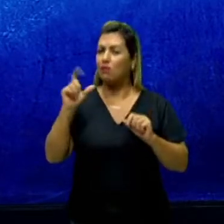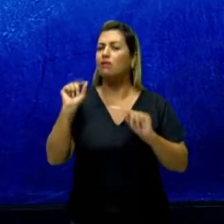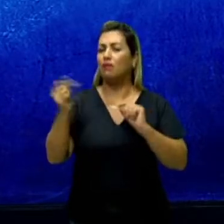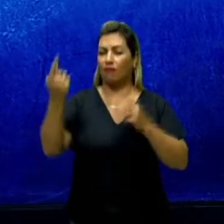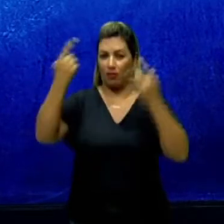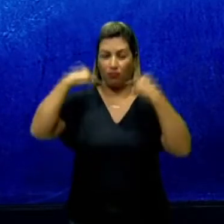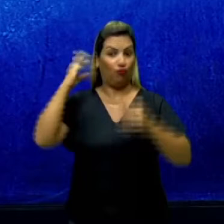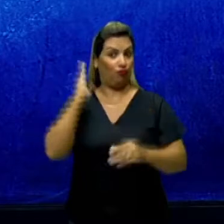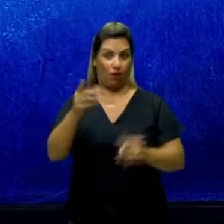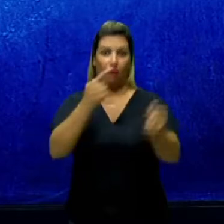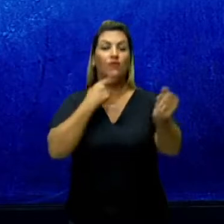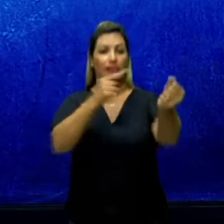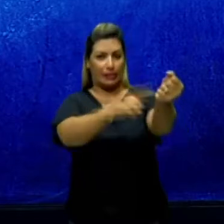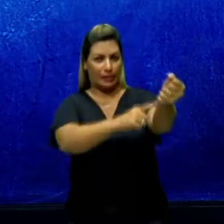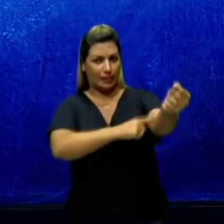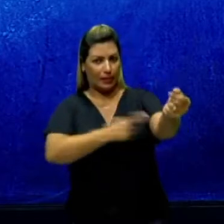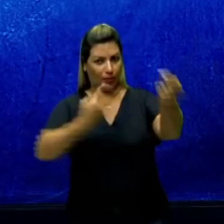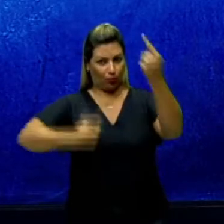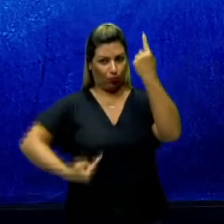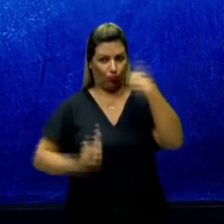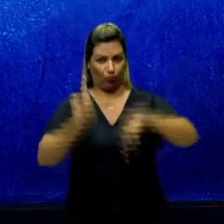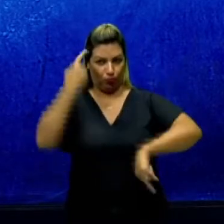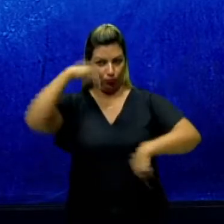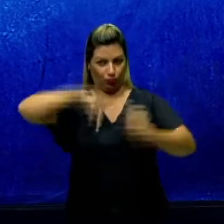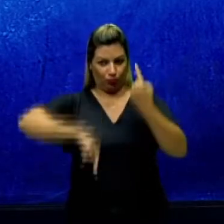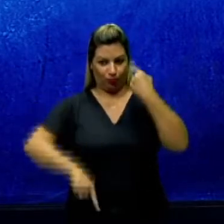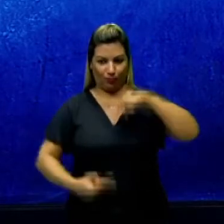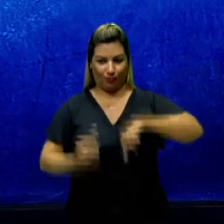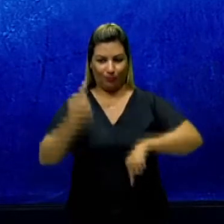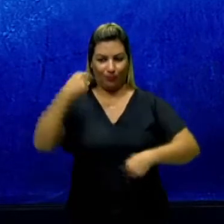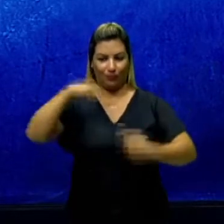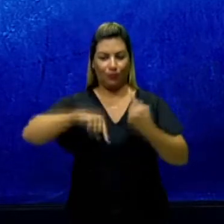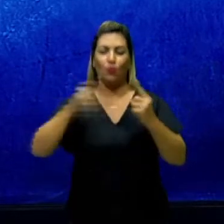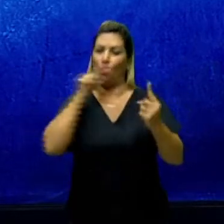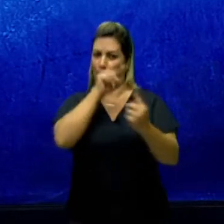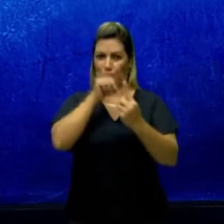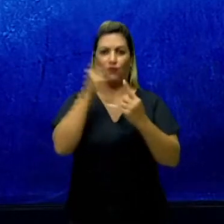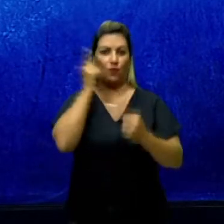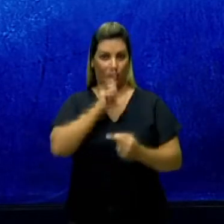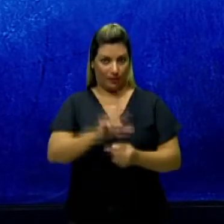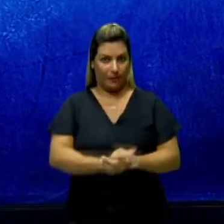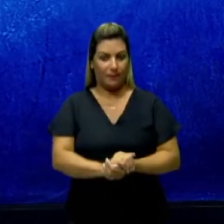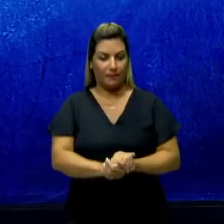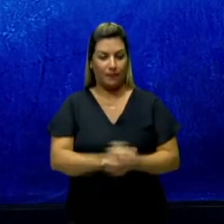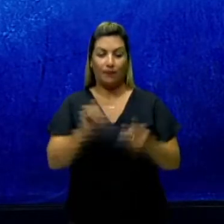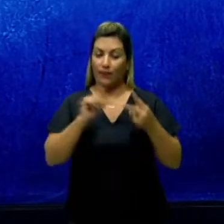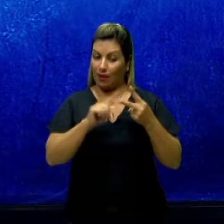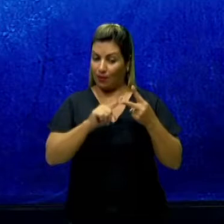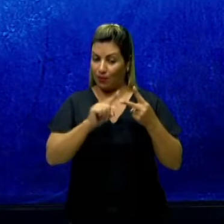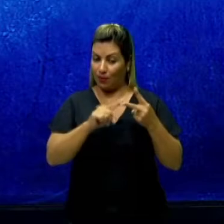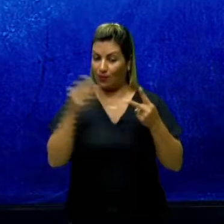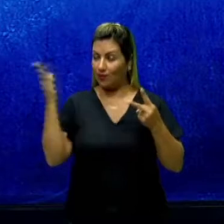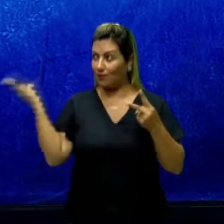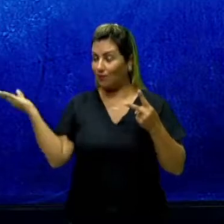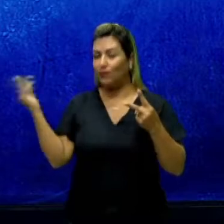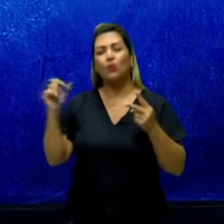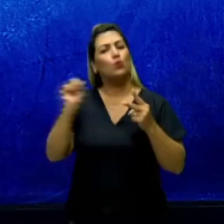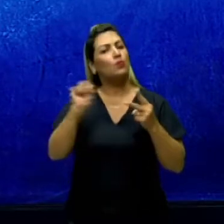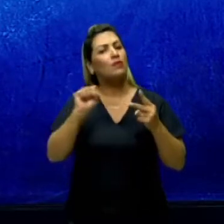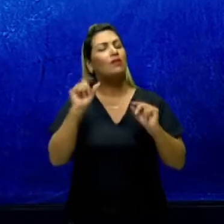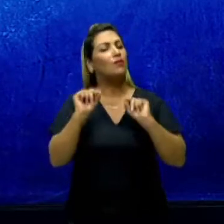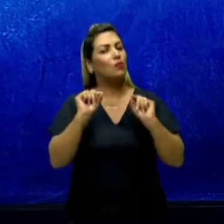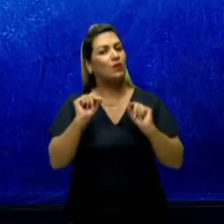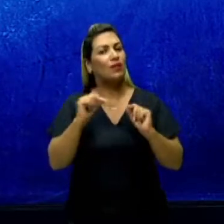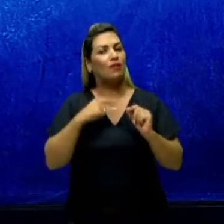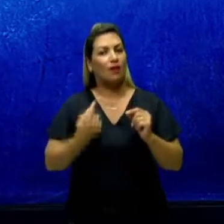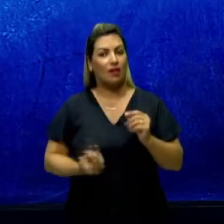para a nossa corrente sanguínea para circular em todo o nosso corpo e atingirem seus alvos. As exócrinas vão produzir substâncias